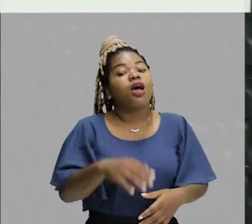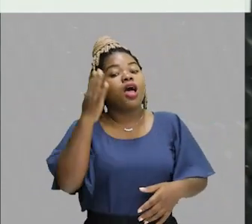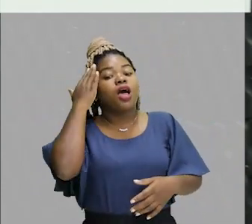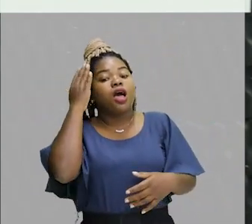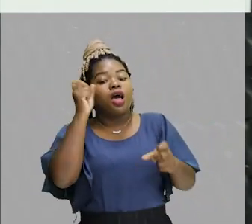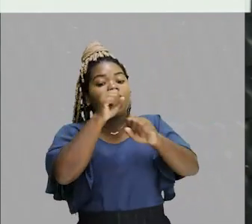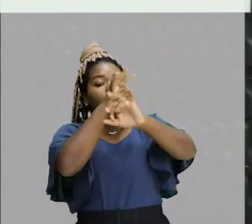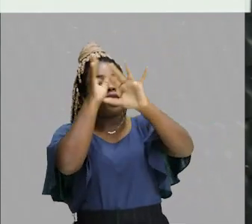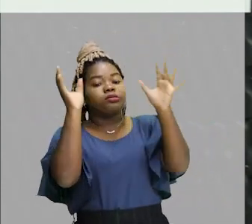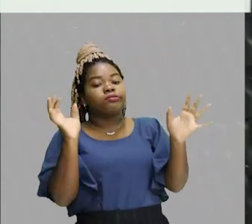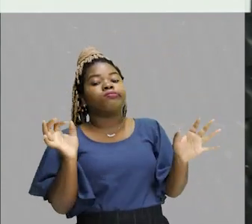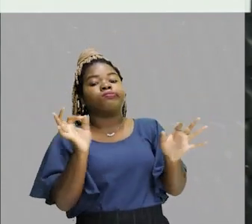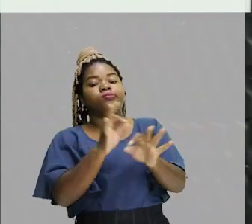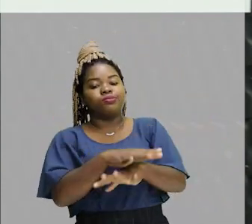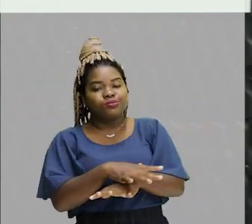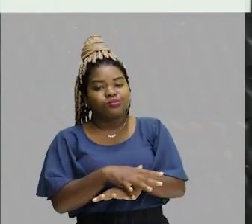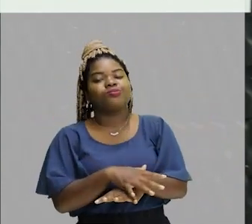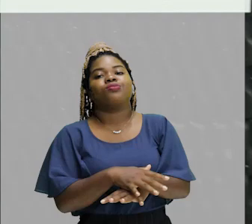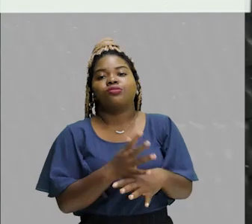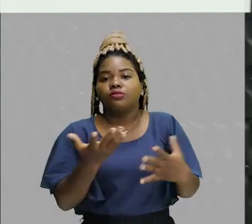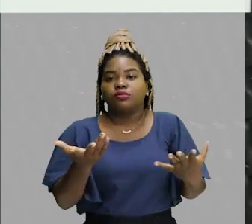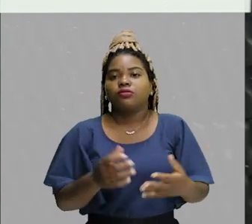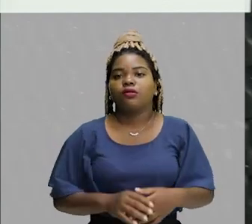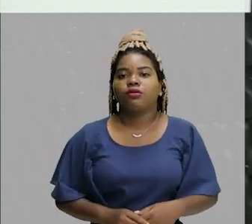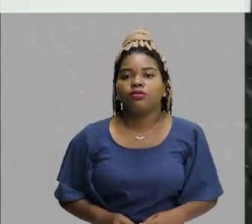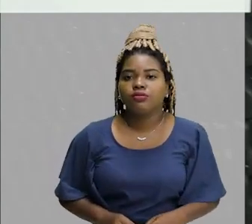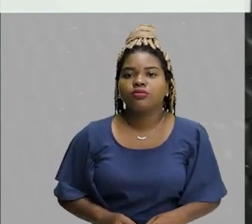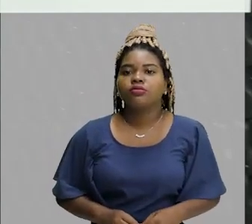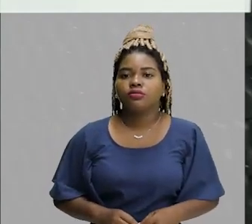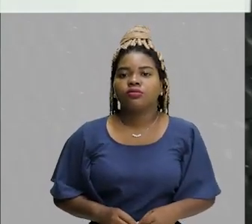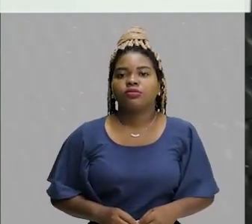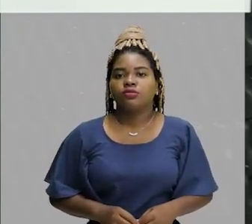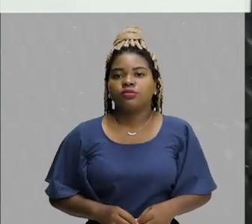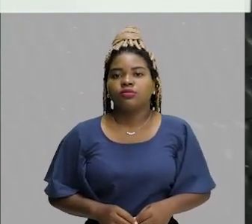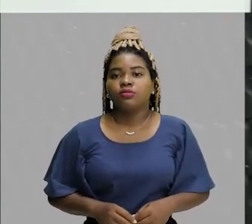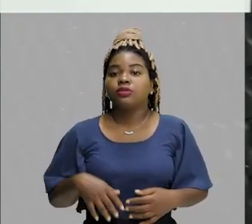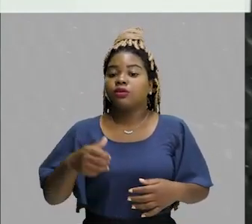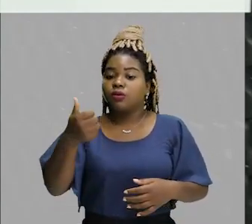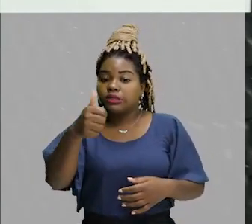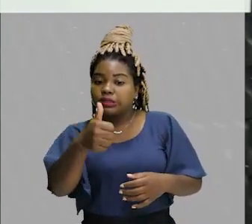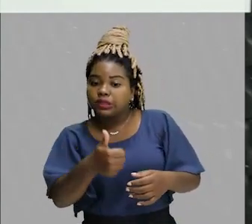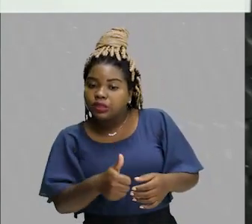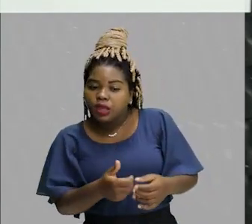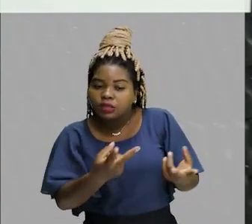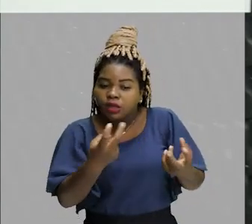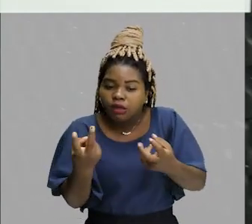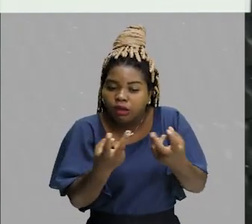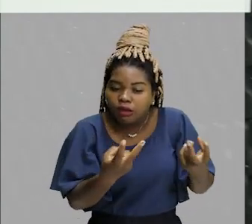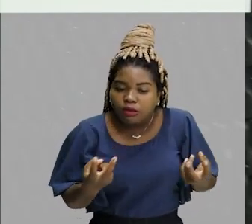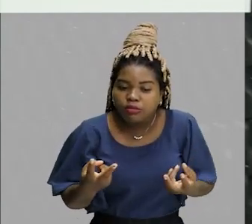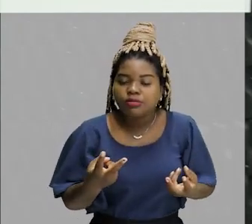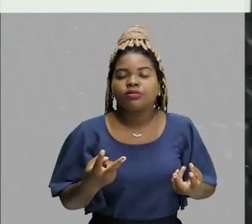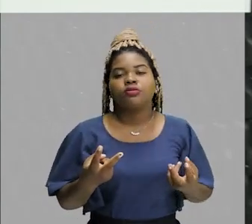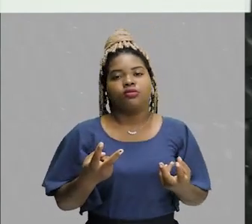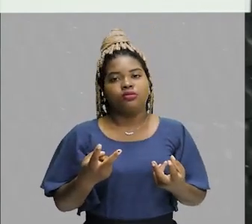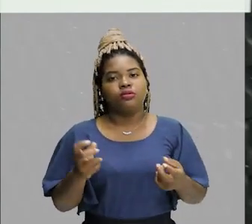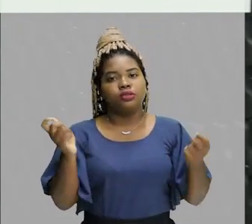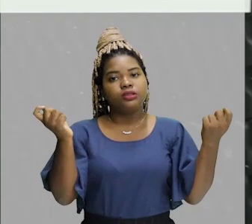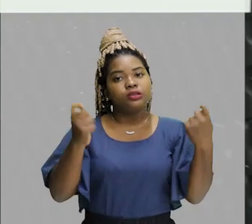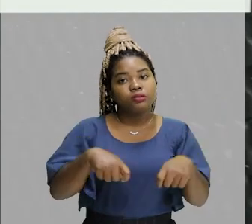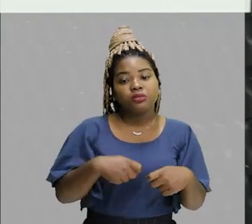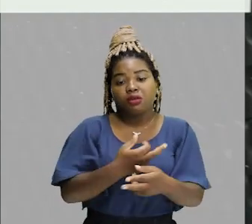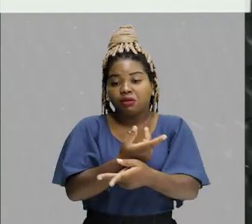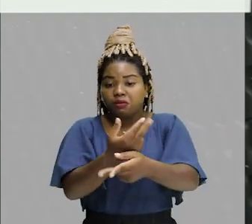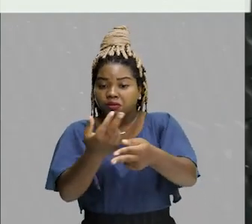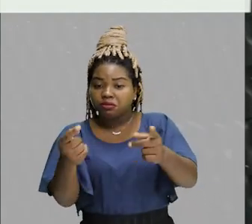você concluir alguma coisa, ok? Esta enumeração, esta análise, tá? Ela pode partir das mais